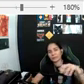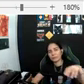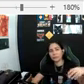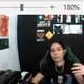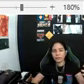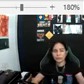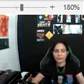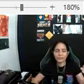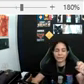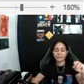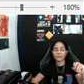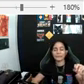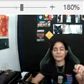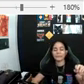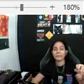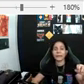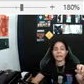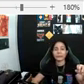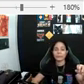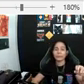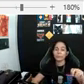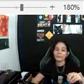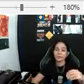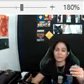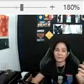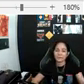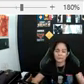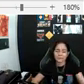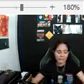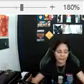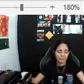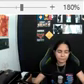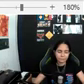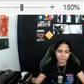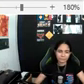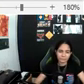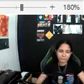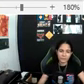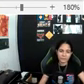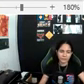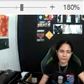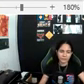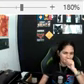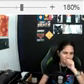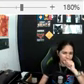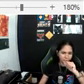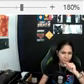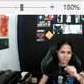que fizeram ou não atividade física, a gente, como a escola vai ser integral,